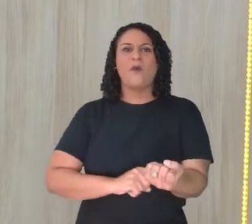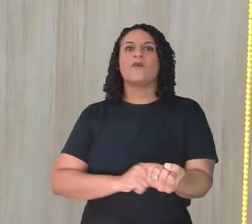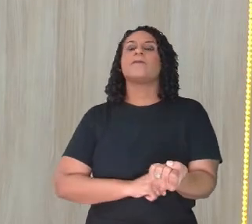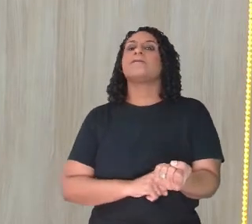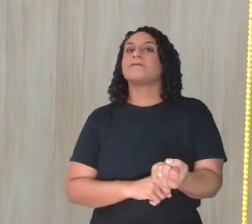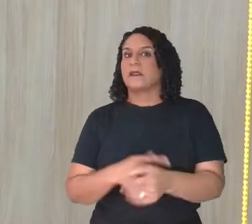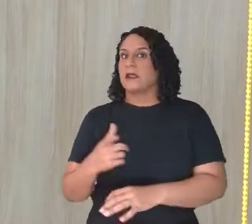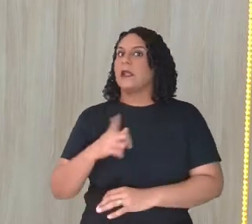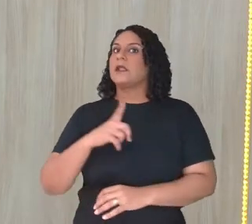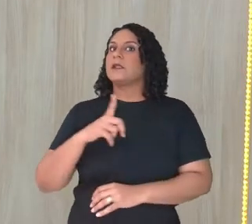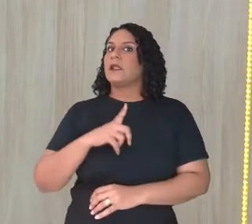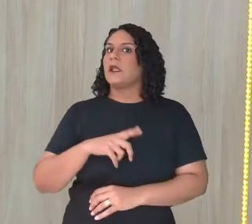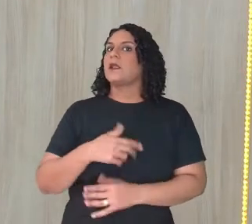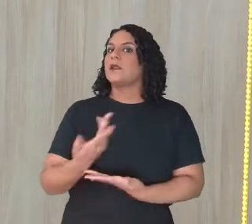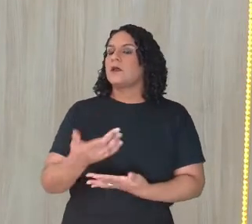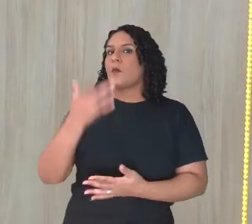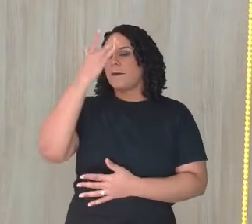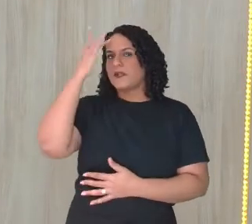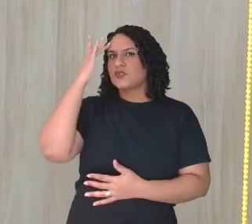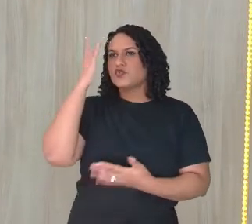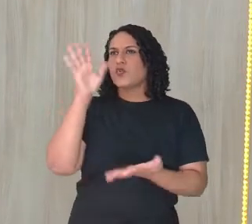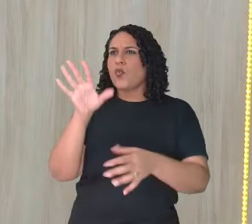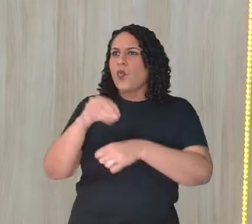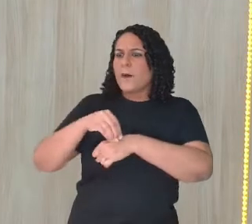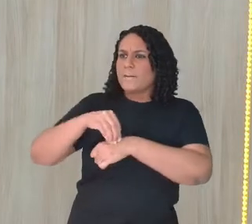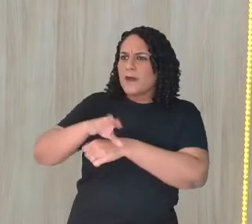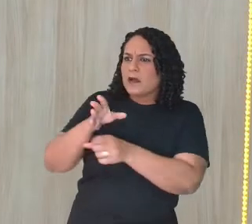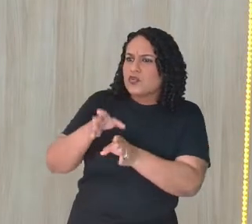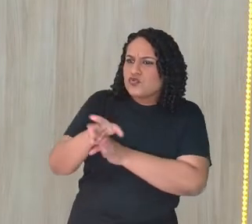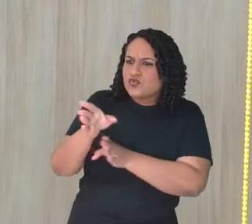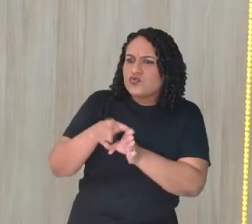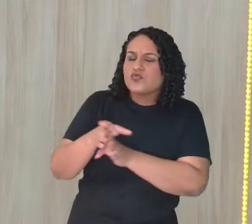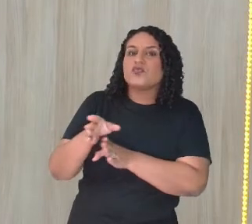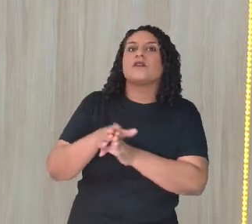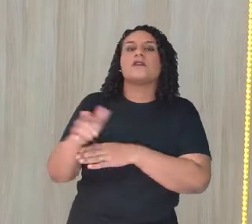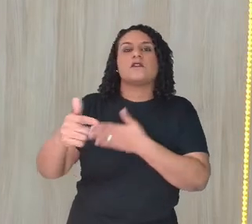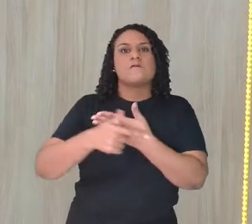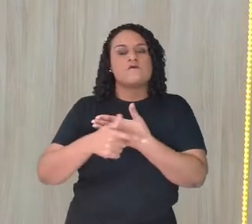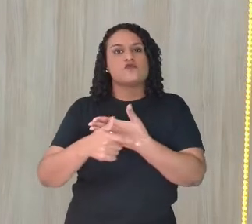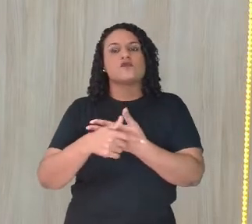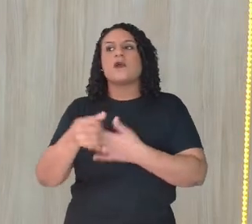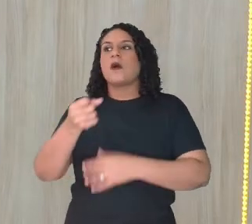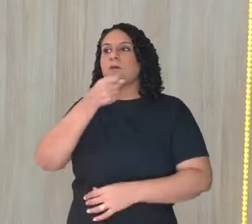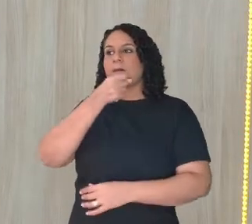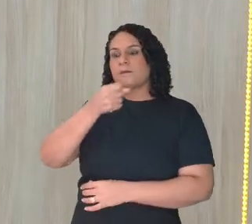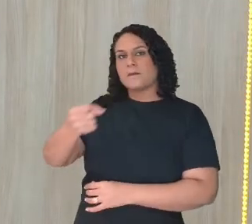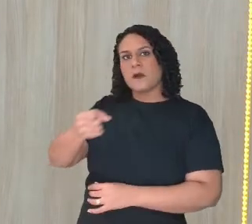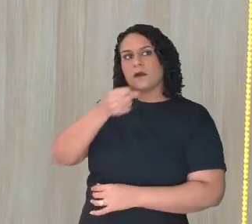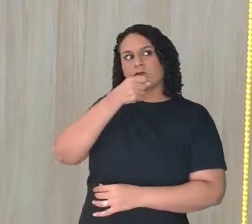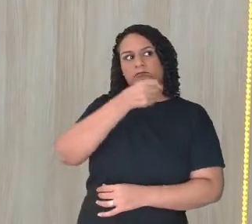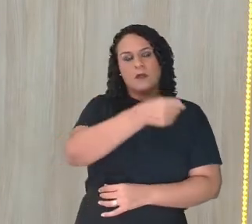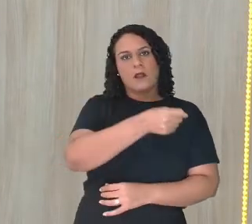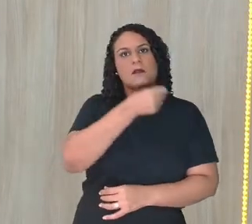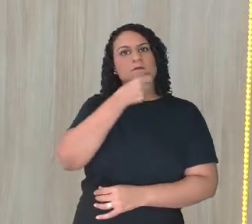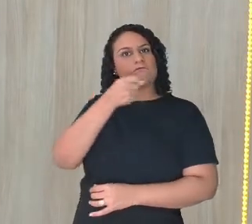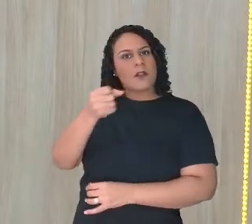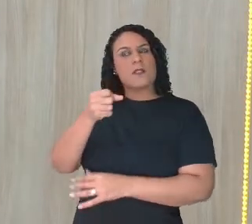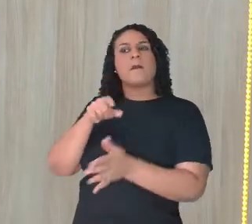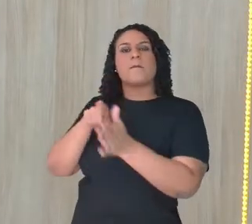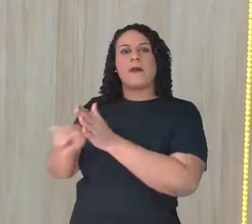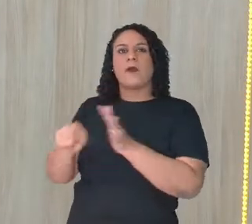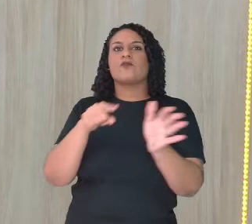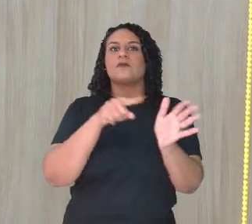guiando todo aquele momento, que ele tem a função de mediador, né, de mediar aquele debate.